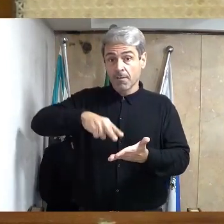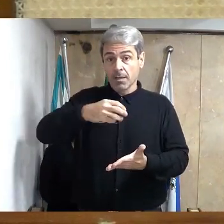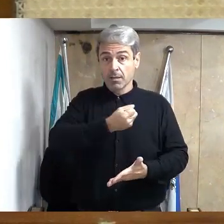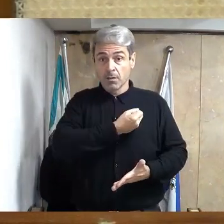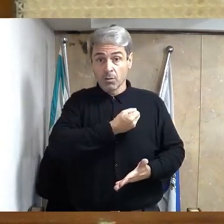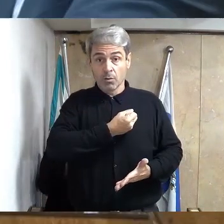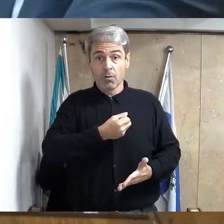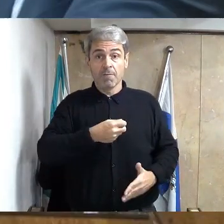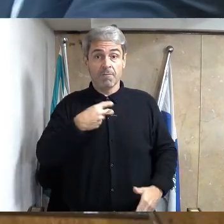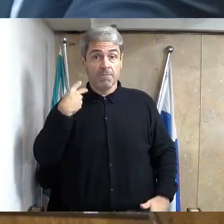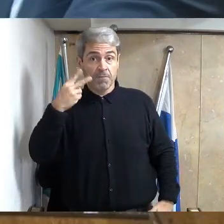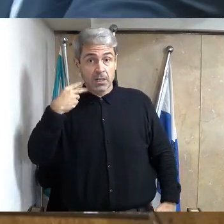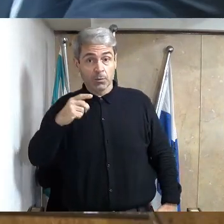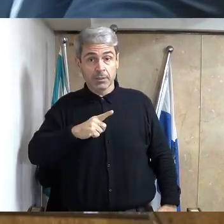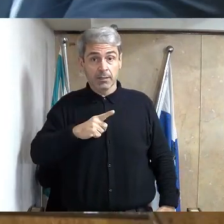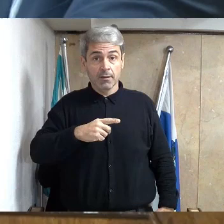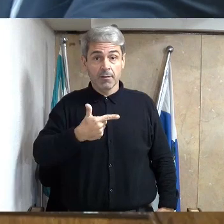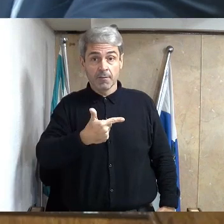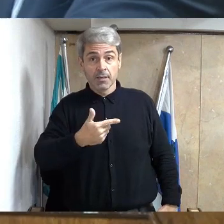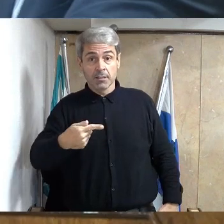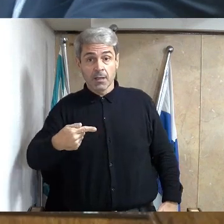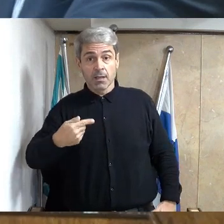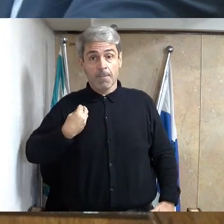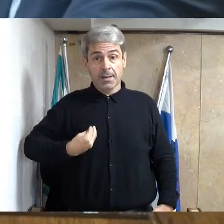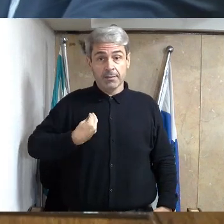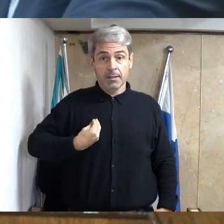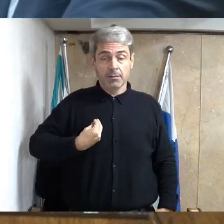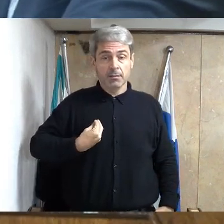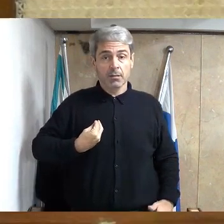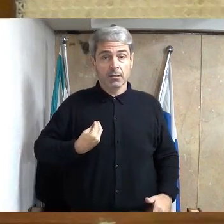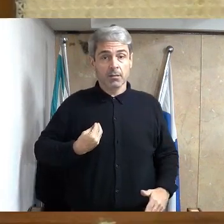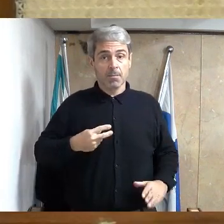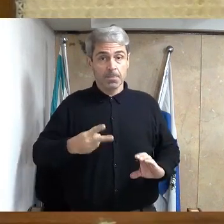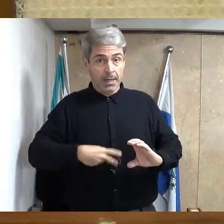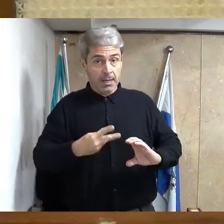dia. Senhor presidente, 27 presenças em plenário.